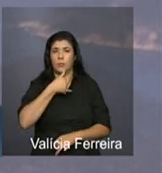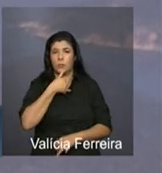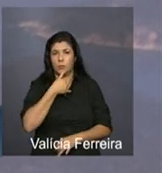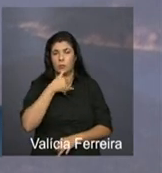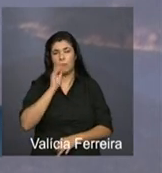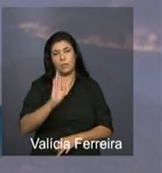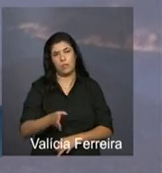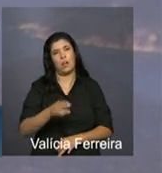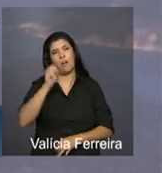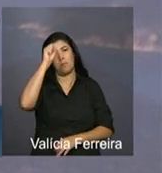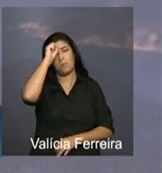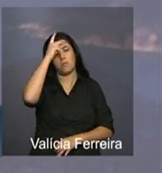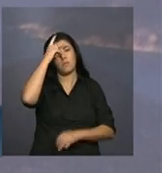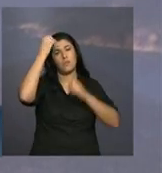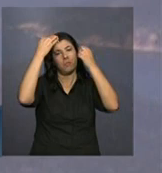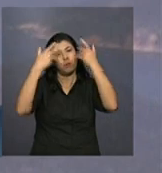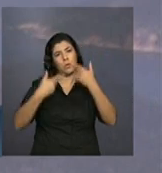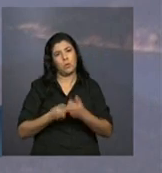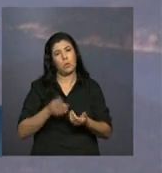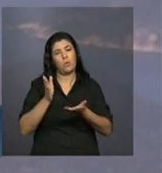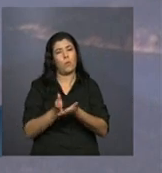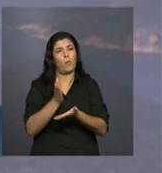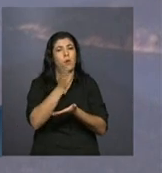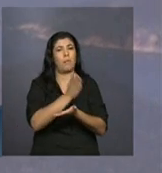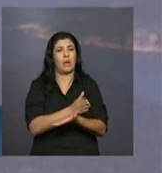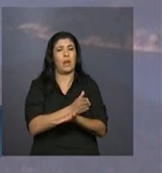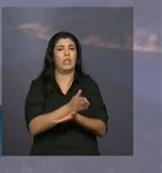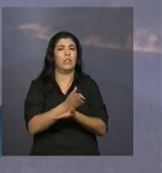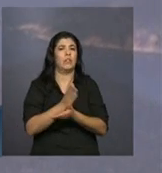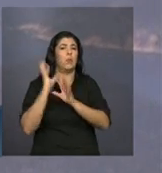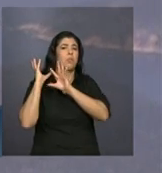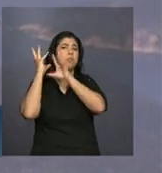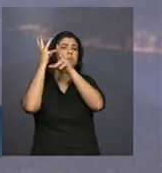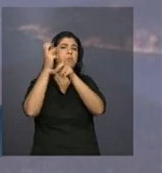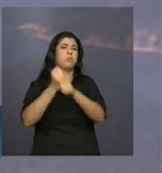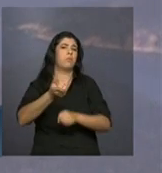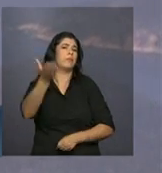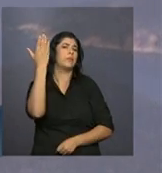querido prefeito, que é a parte da escravidão, que